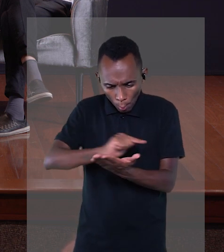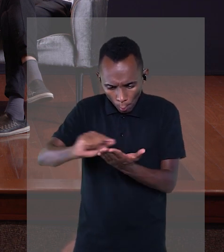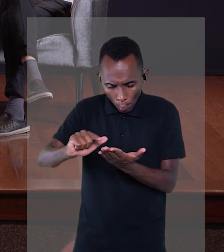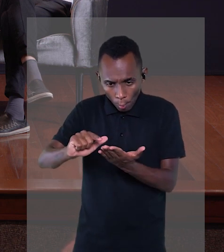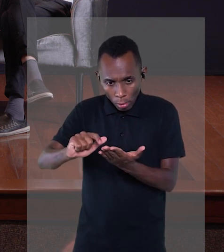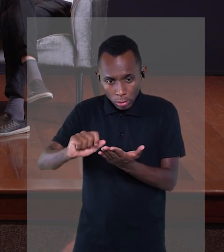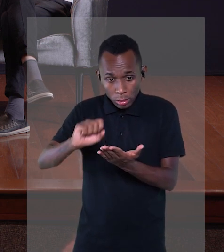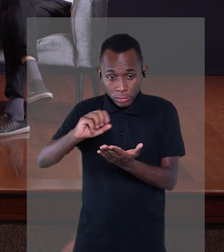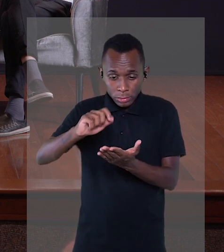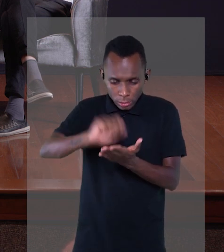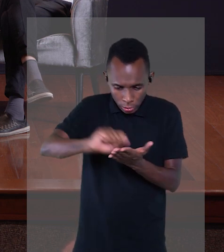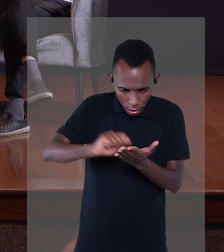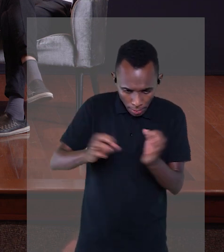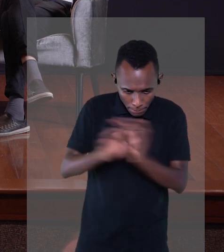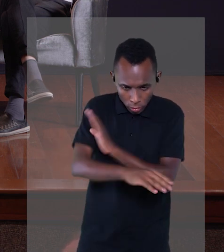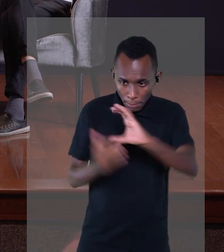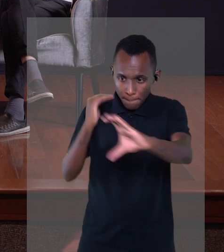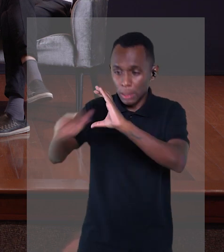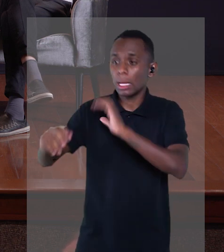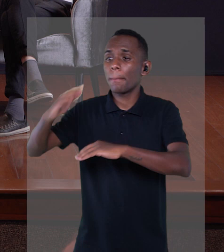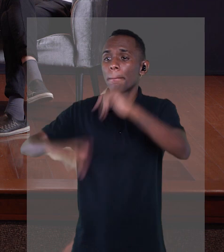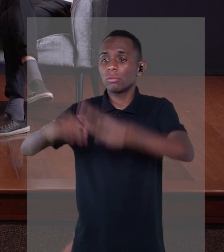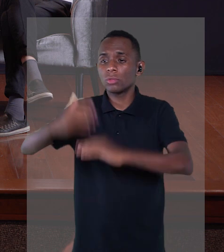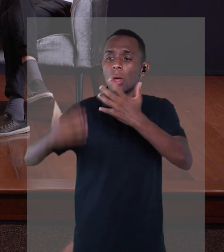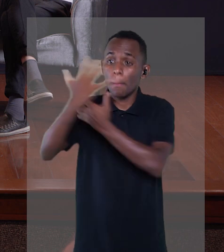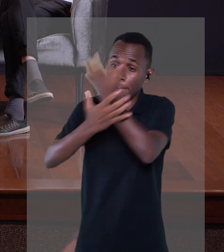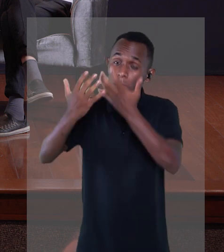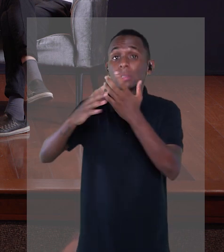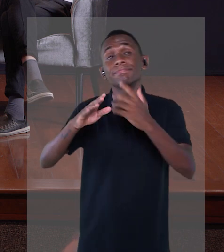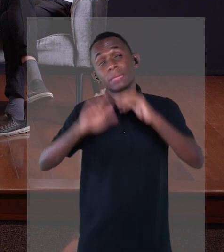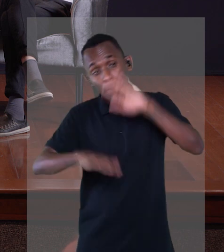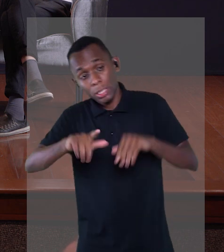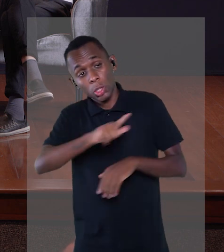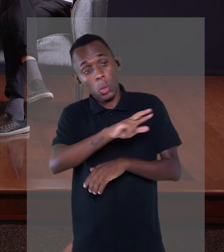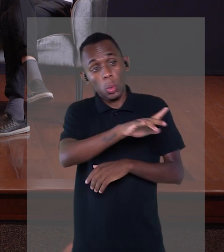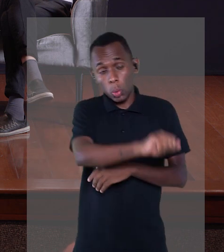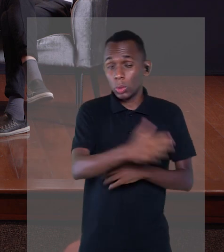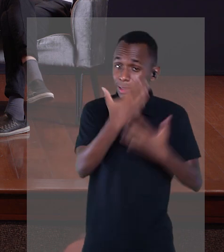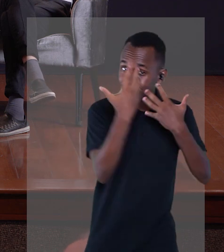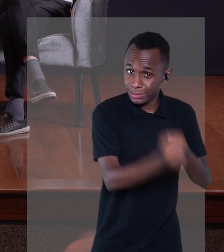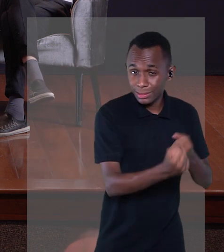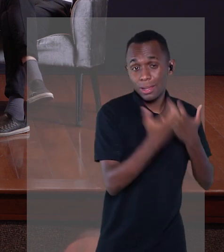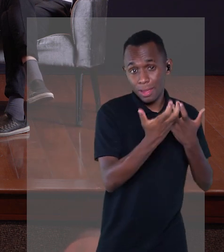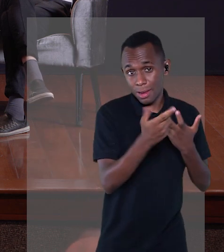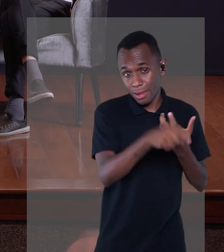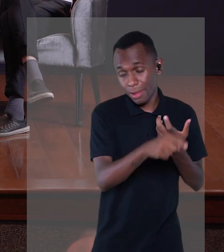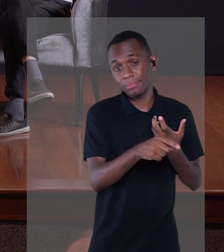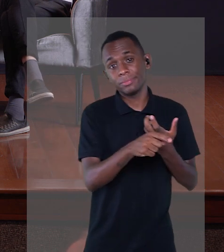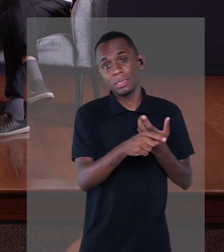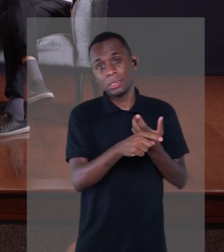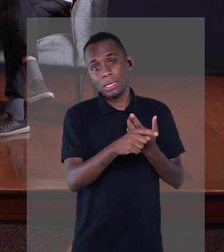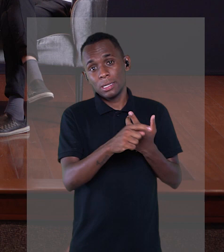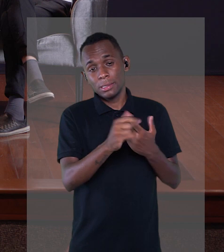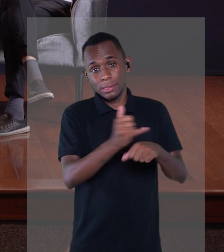músico, pode sair uma coisa muito, muito boa também. Talvez o Lula até prefira, não sei, mas eu